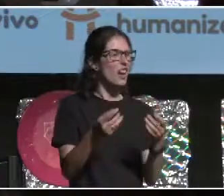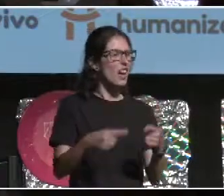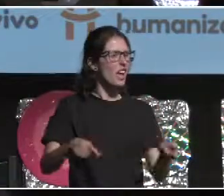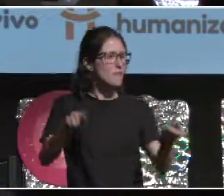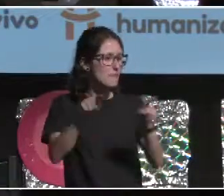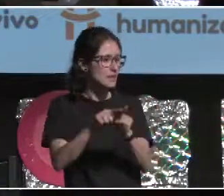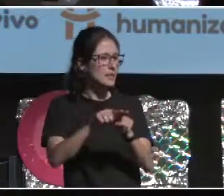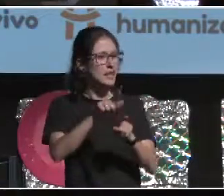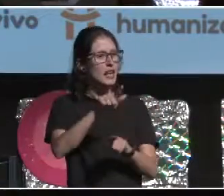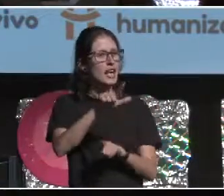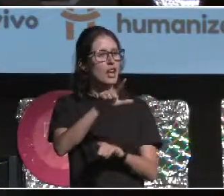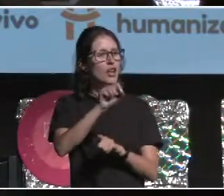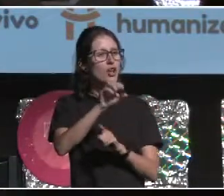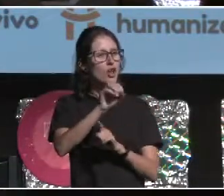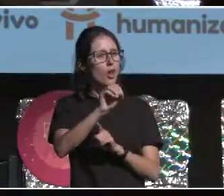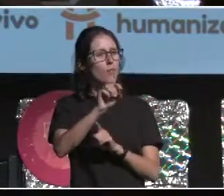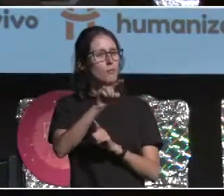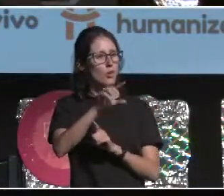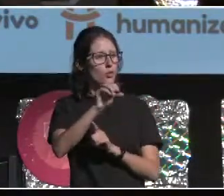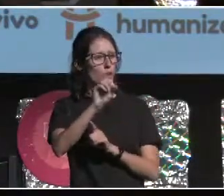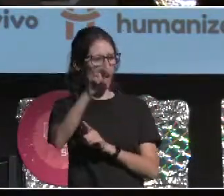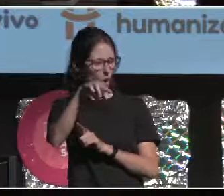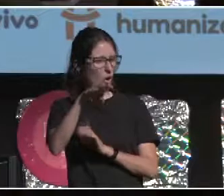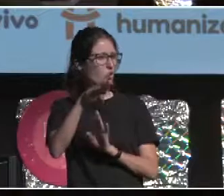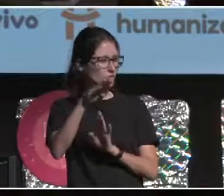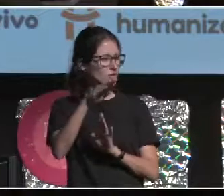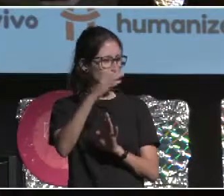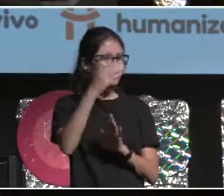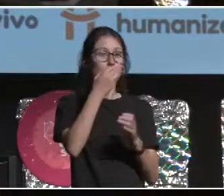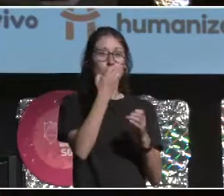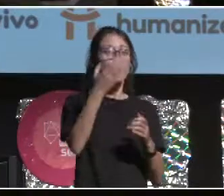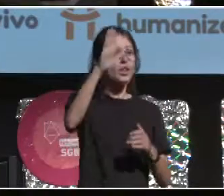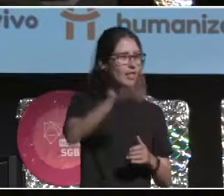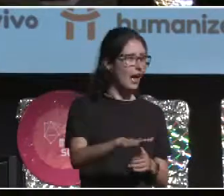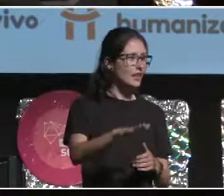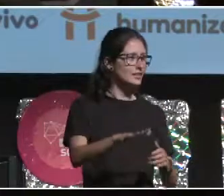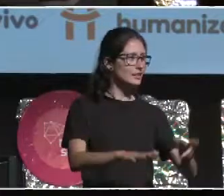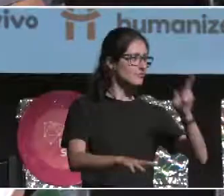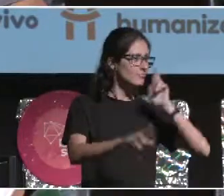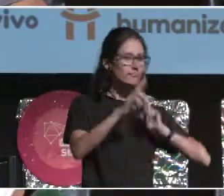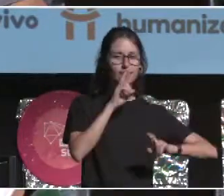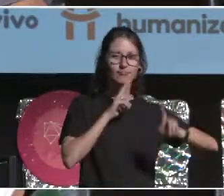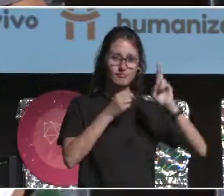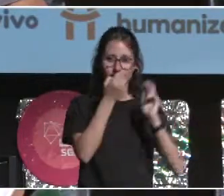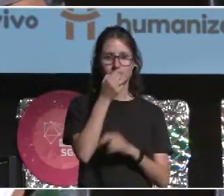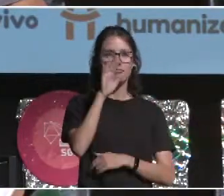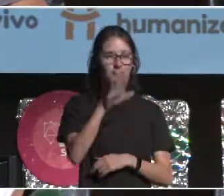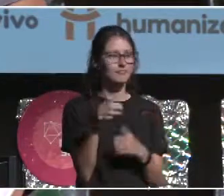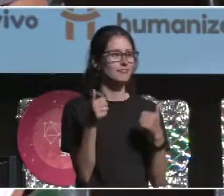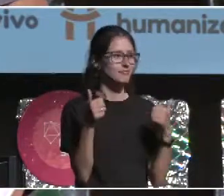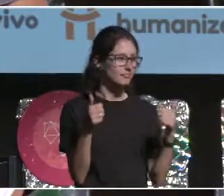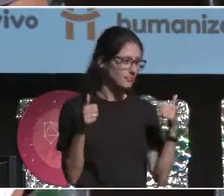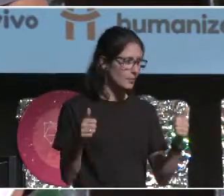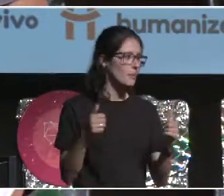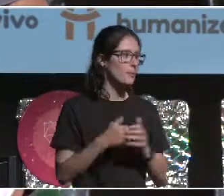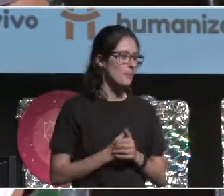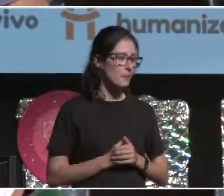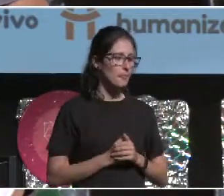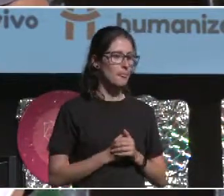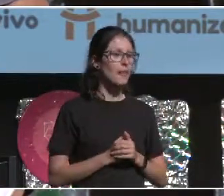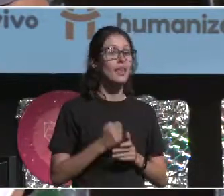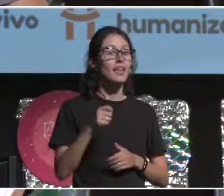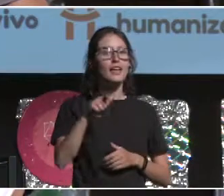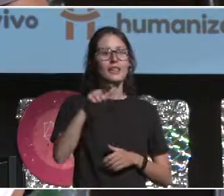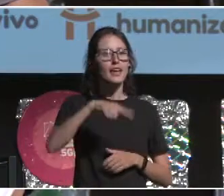né? Olá, boa tarde a todas, todos. Boa tarde. Muito bem.